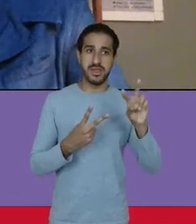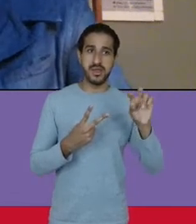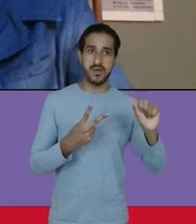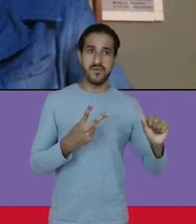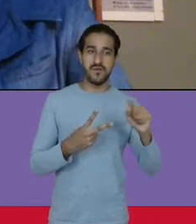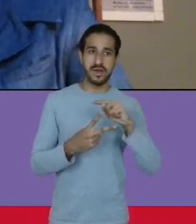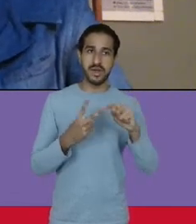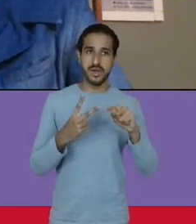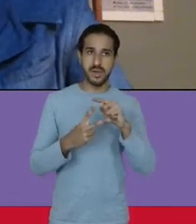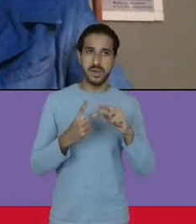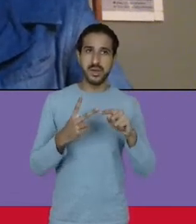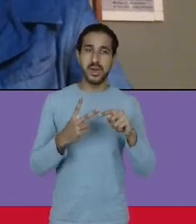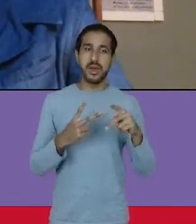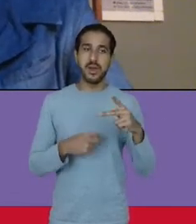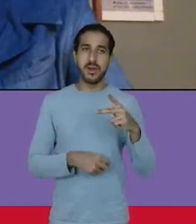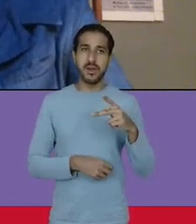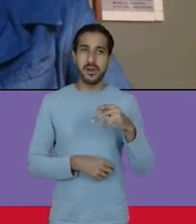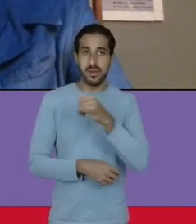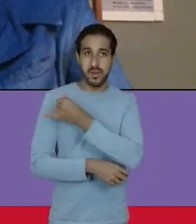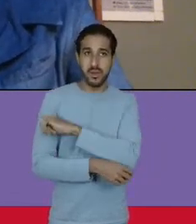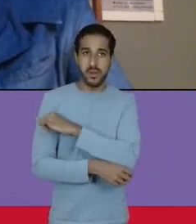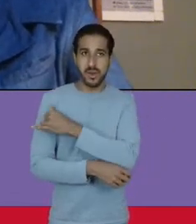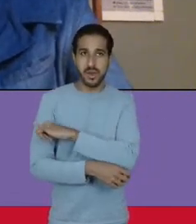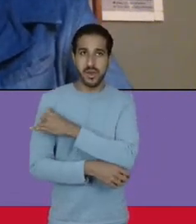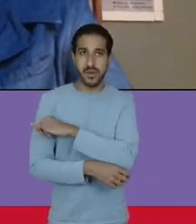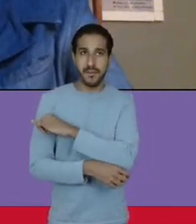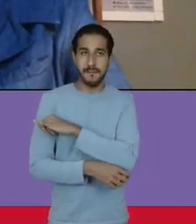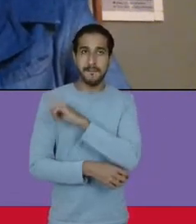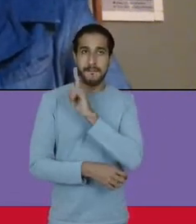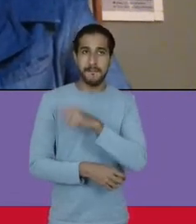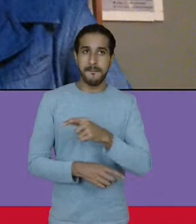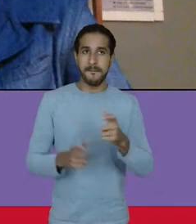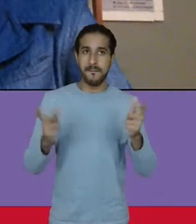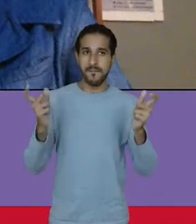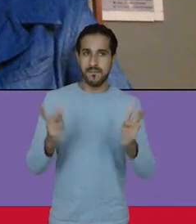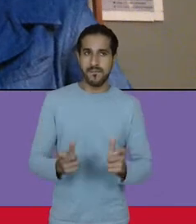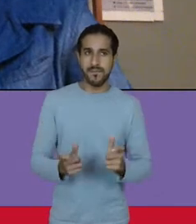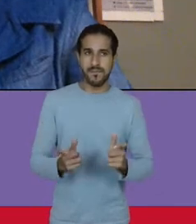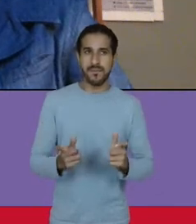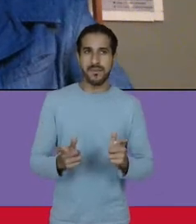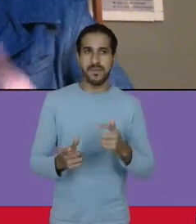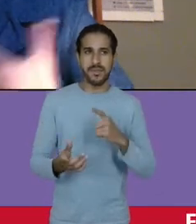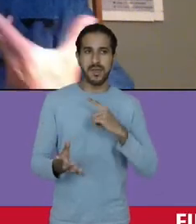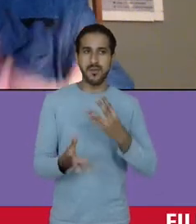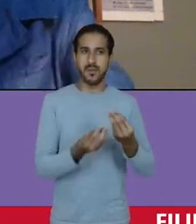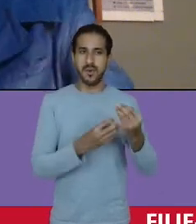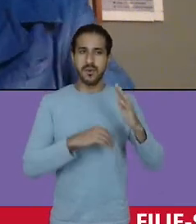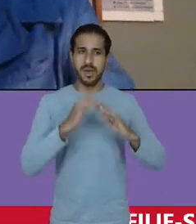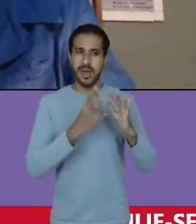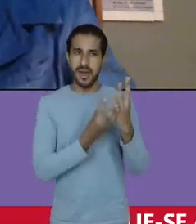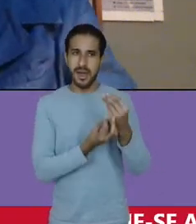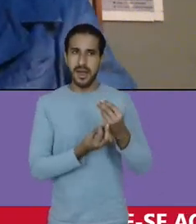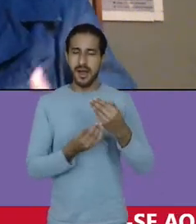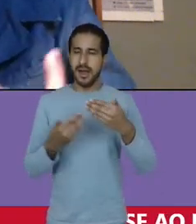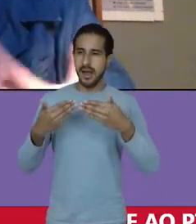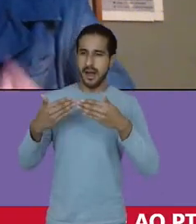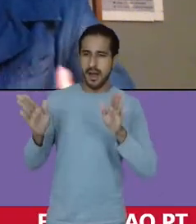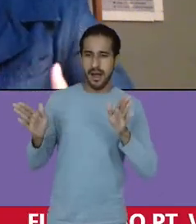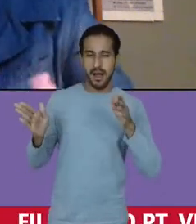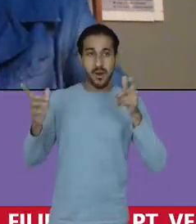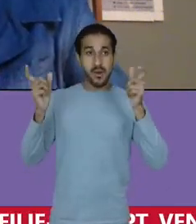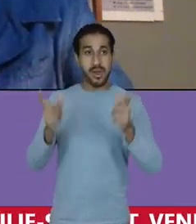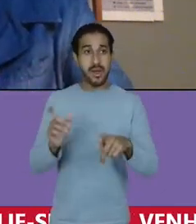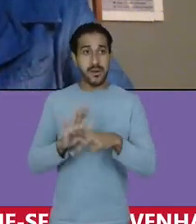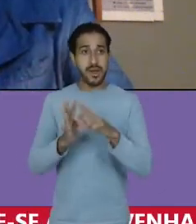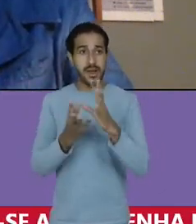Silva. As duas do Rio de Janeiro, né, que é um lugar que tem muitos artistas, que é uma vitrine